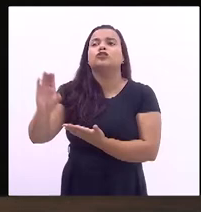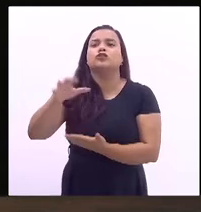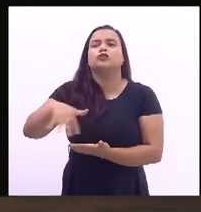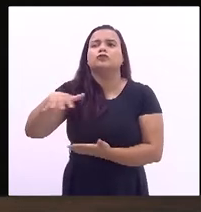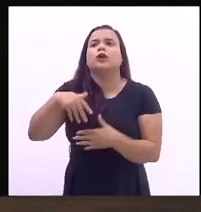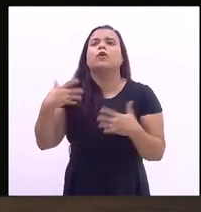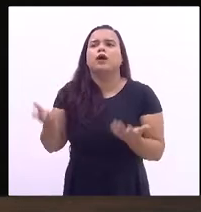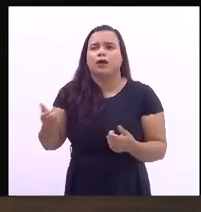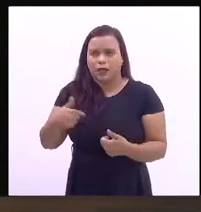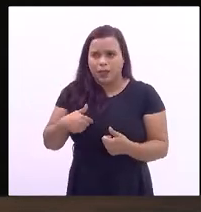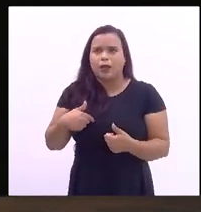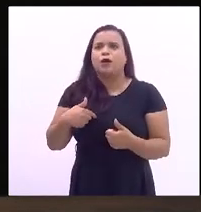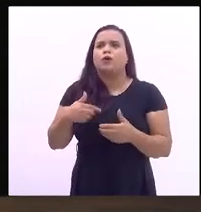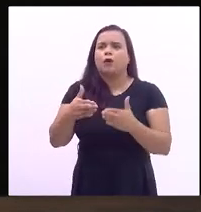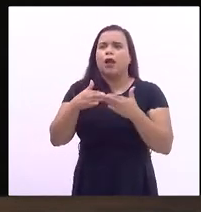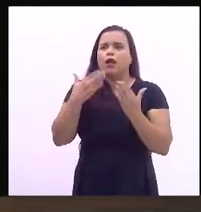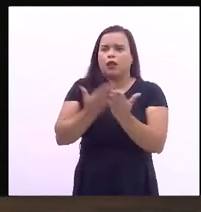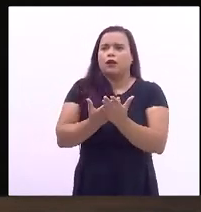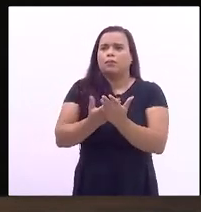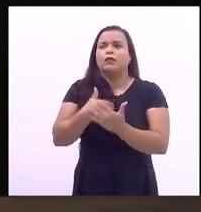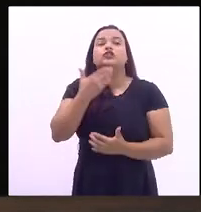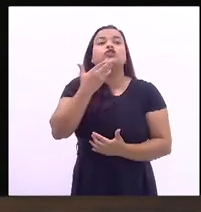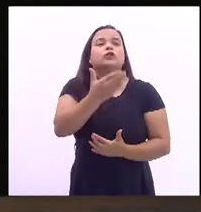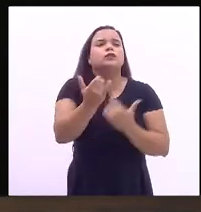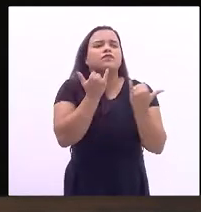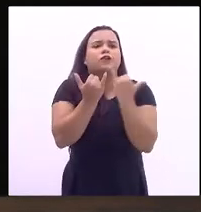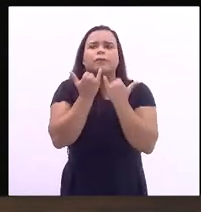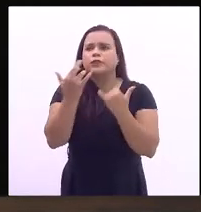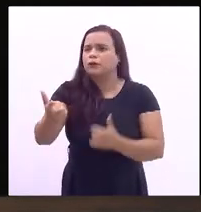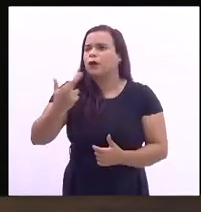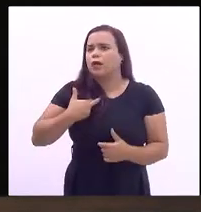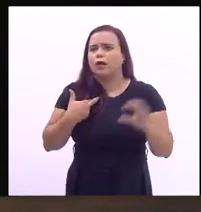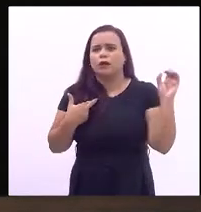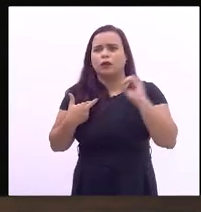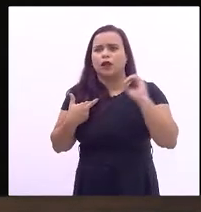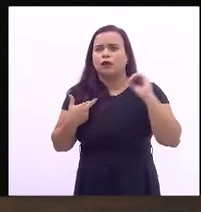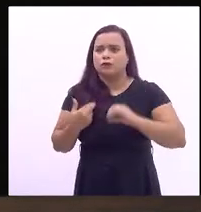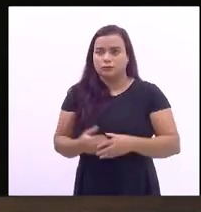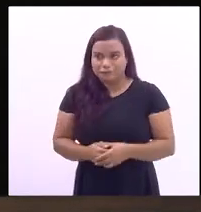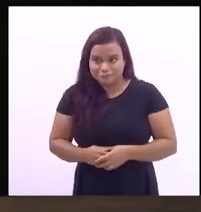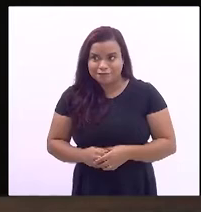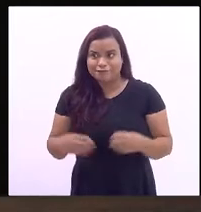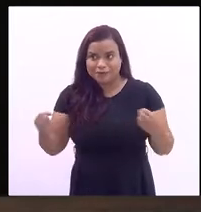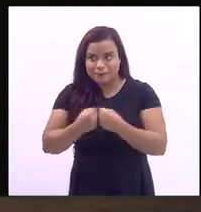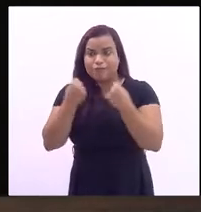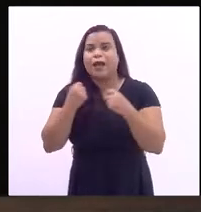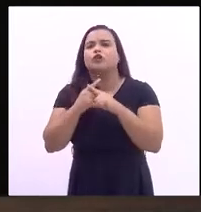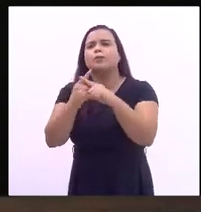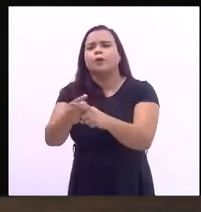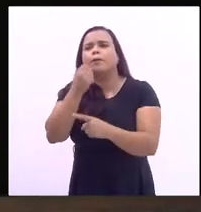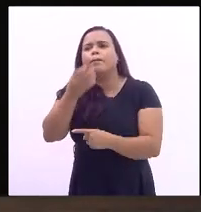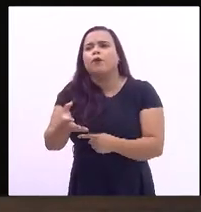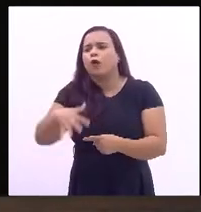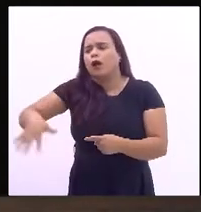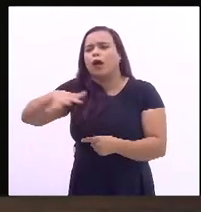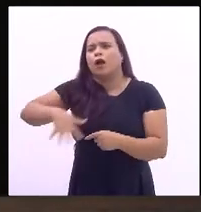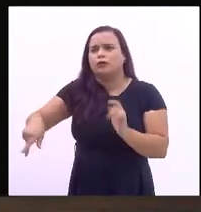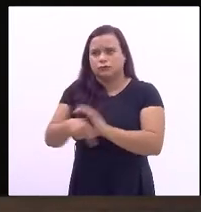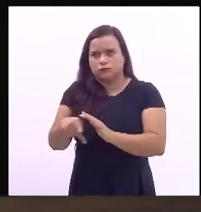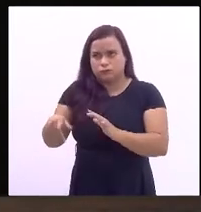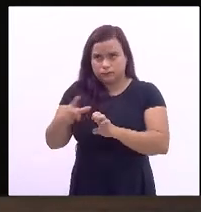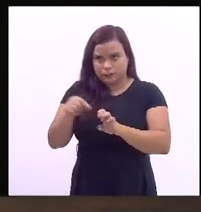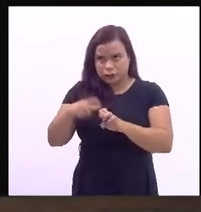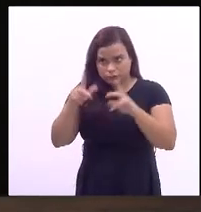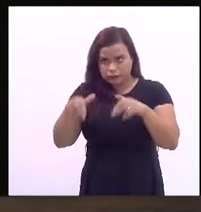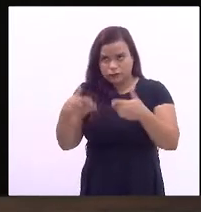fiz aquele mais informação uma resposta Deputado valdeck qual foi o impacto que serviu positivamente para aquela região um